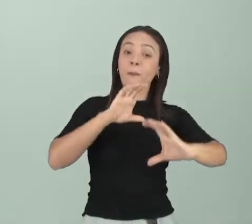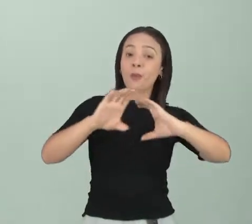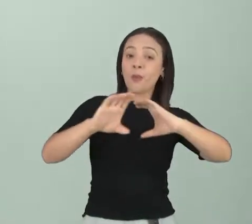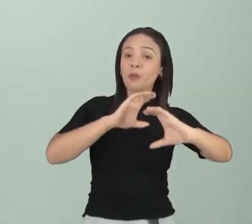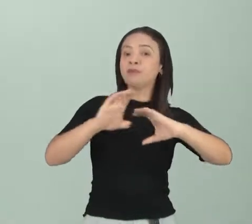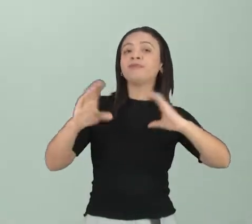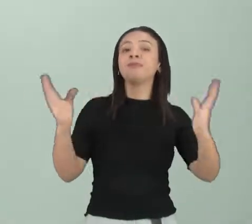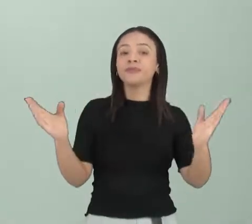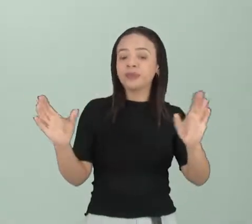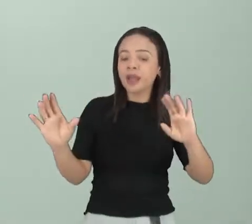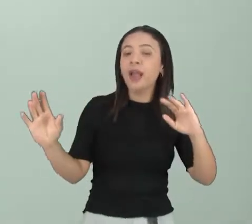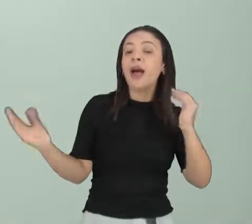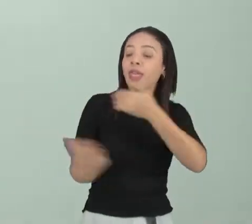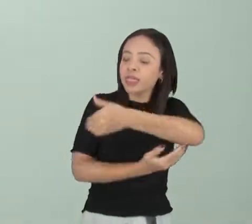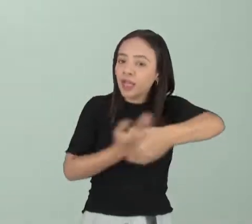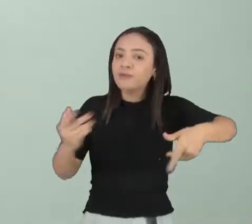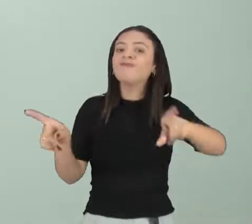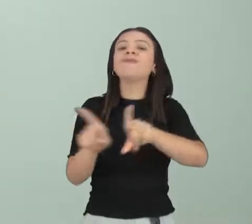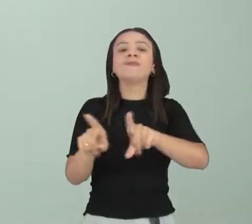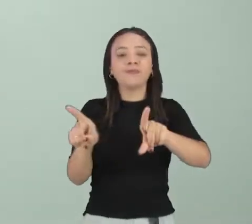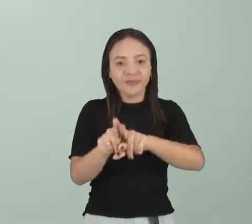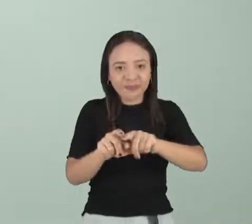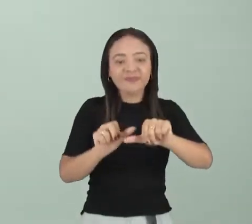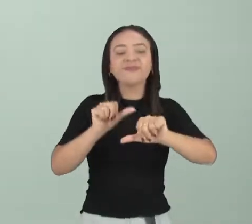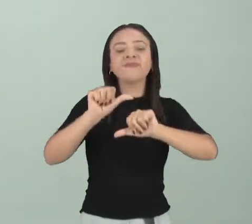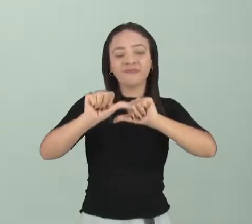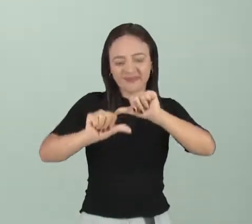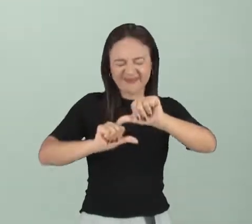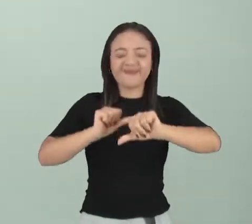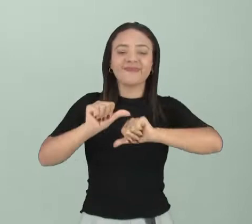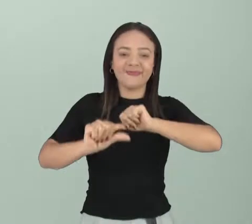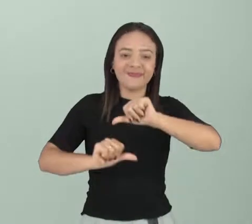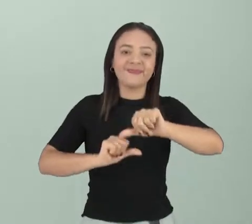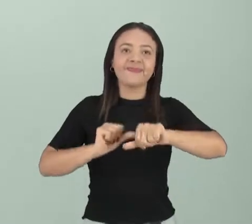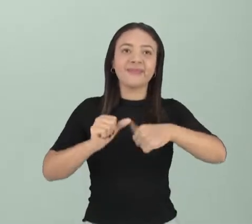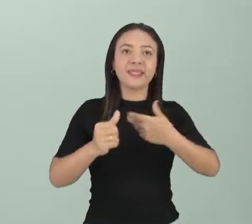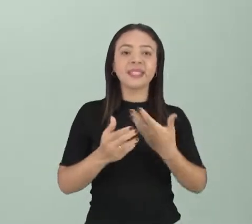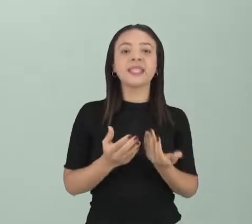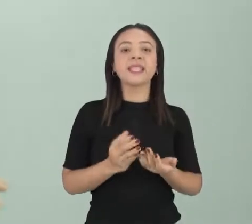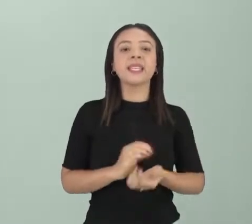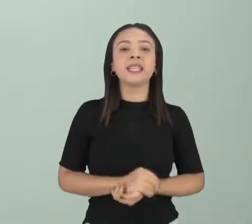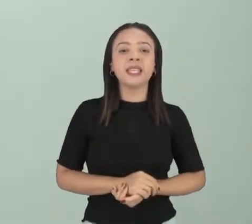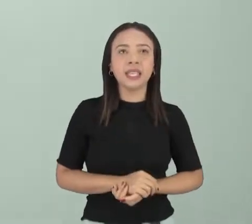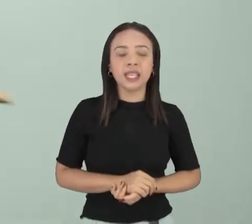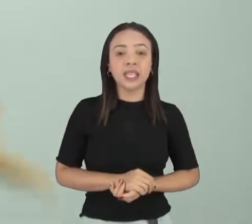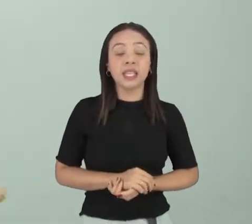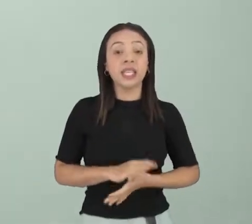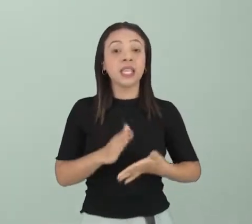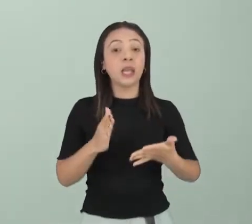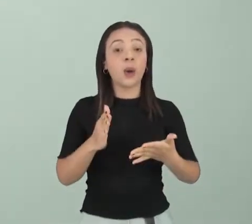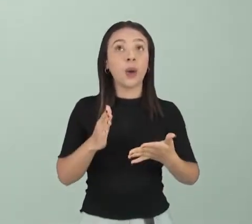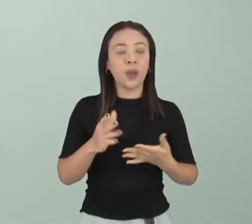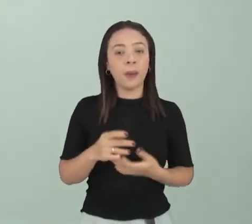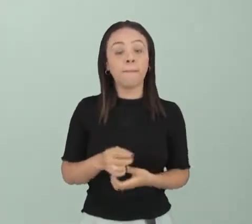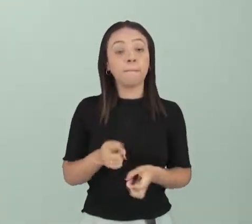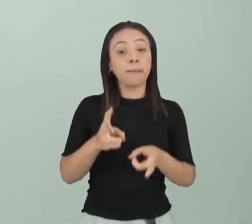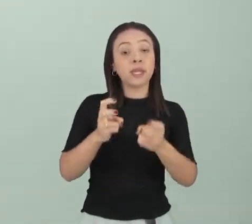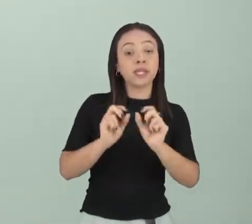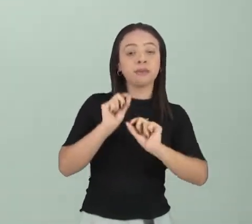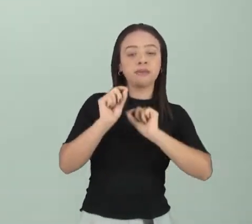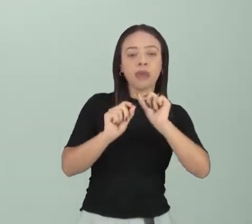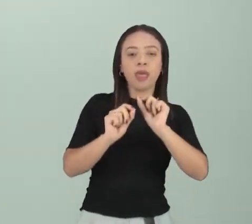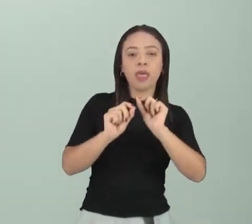se comunicar de se relacionar elas também vão sofrendo aí alterações né pessoal então toco um colinho da parte